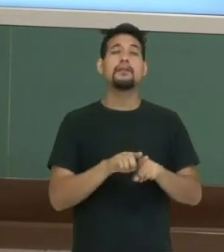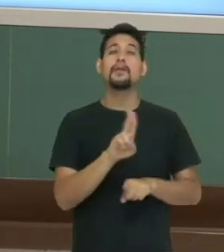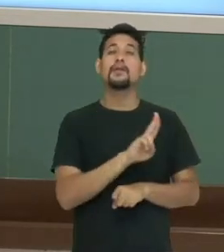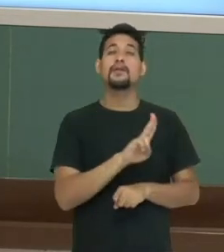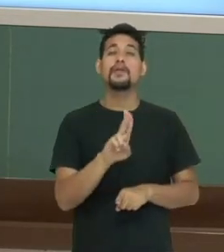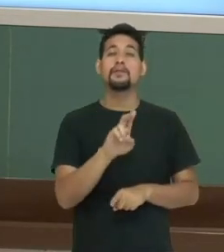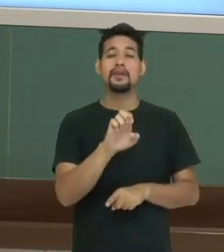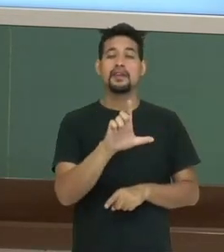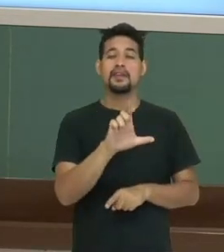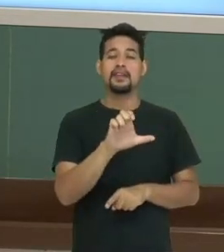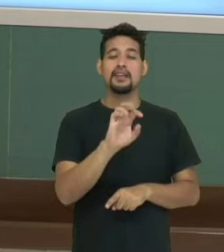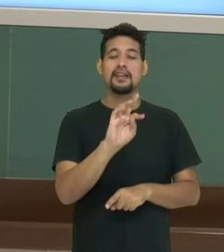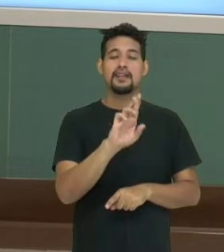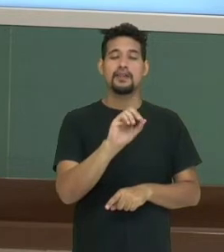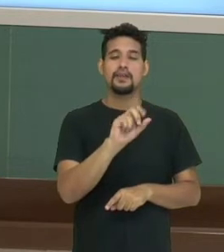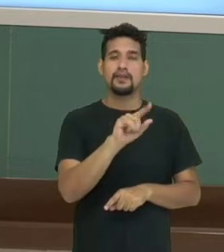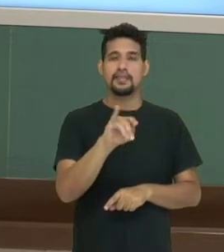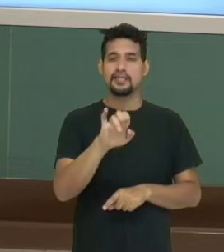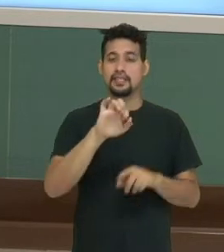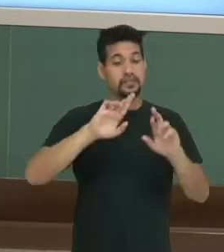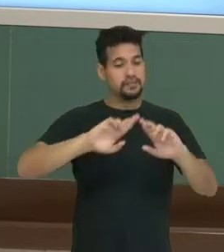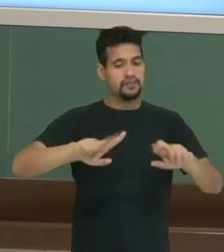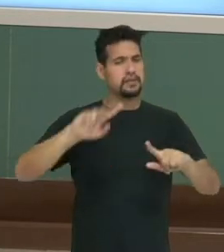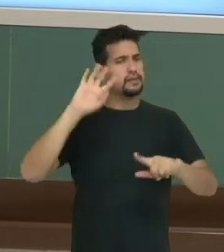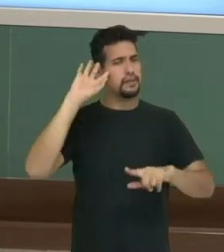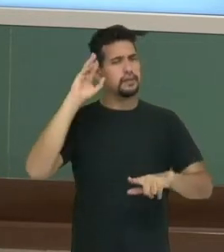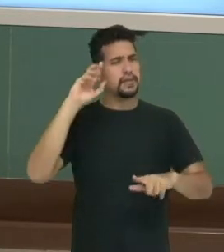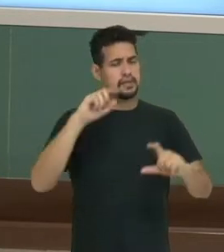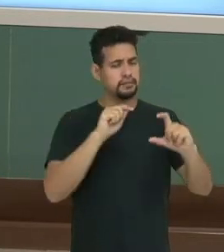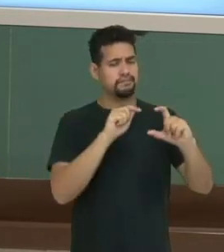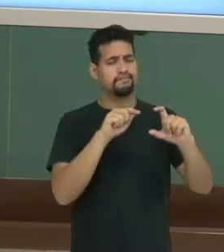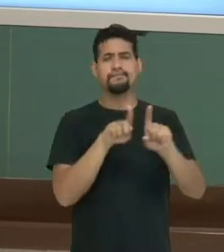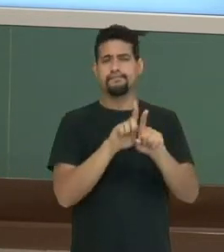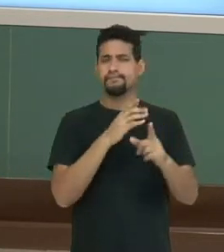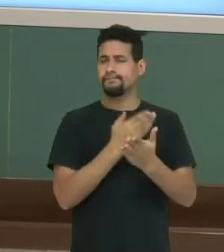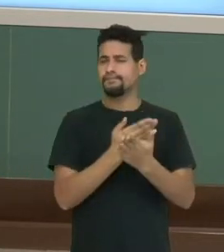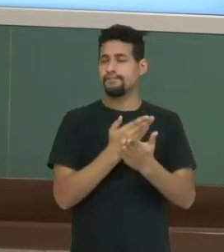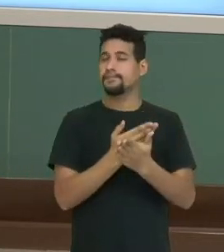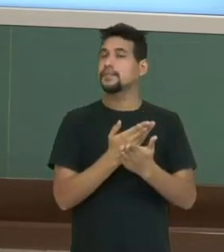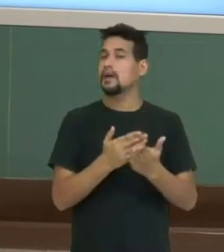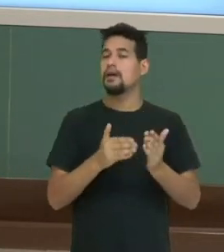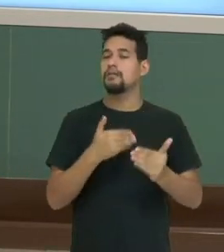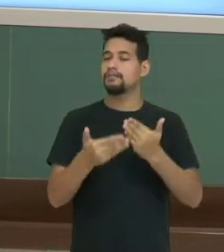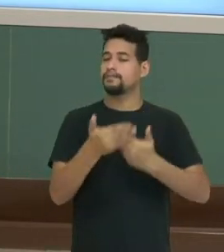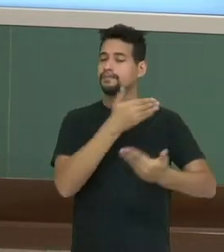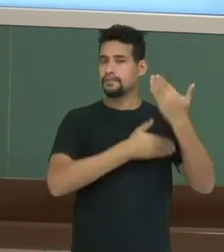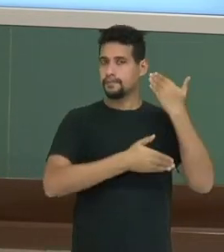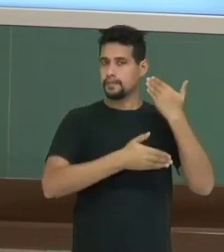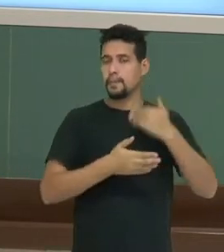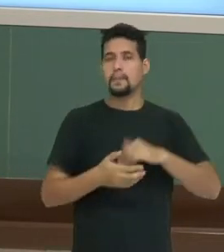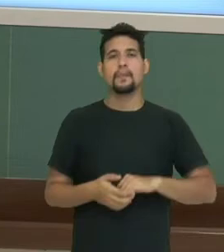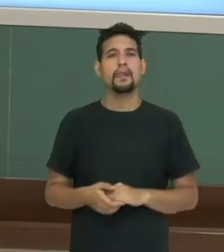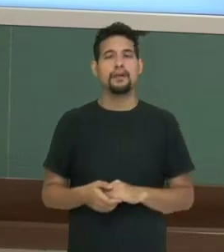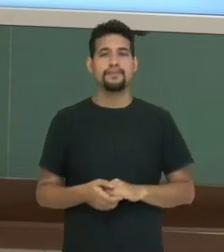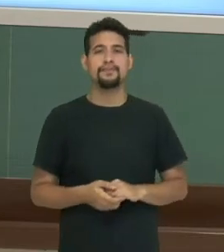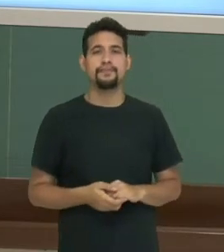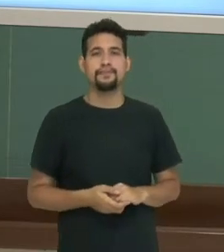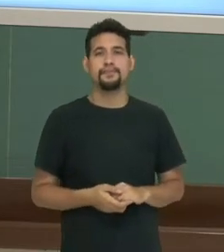nome de eletrólise. É o inverso do que acontece nas pilhas, que estudamos em momentos anteriores.